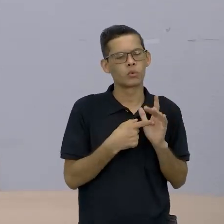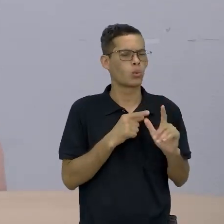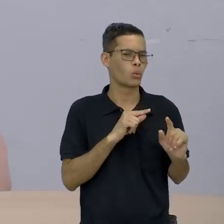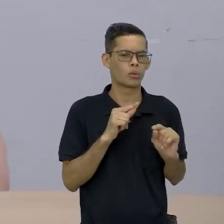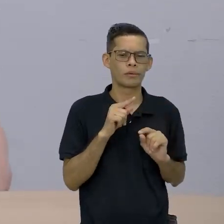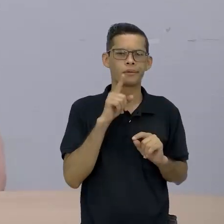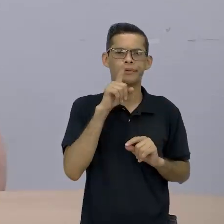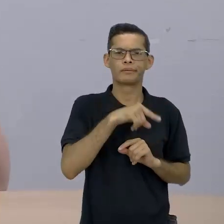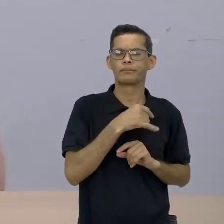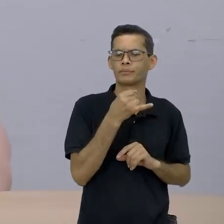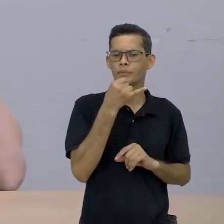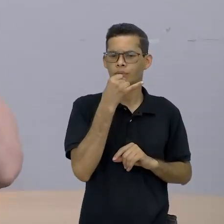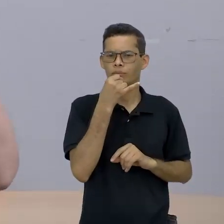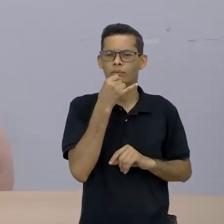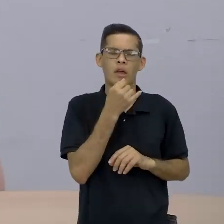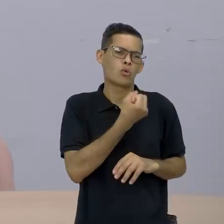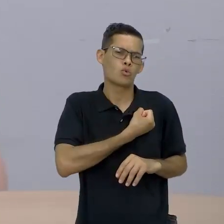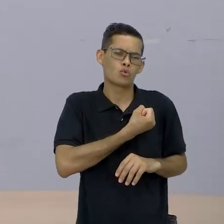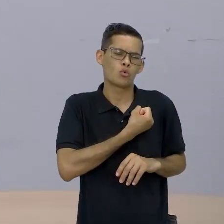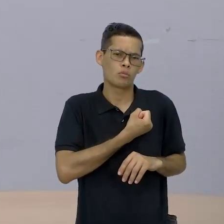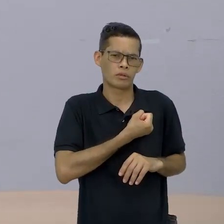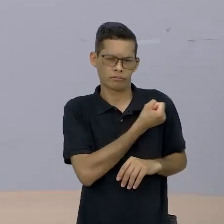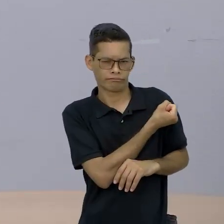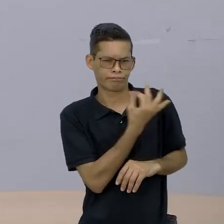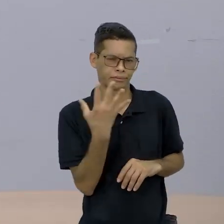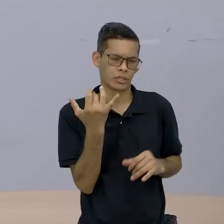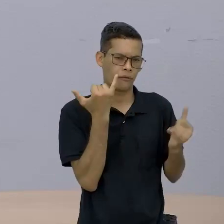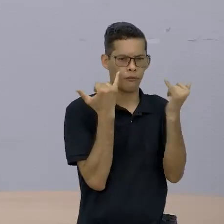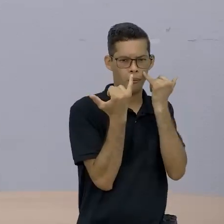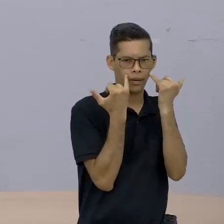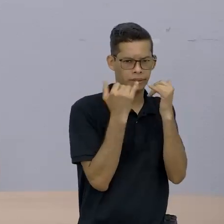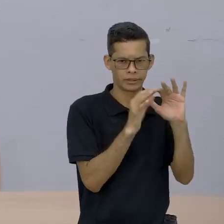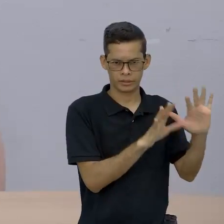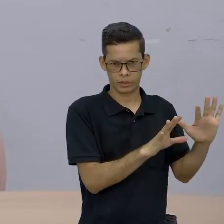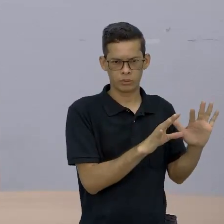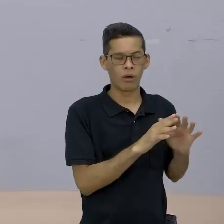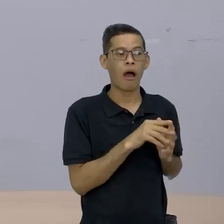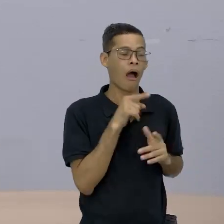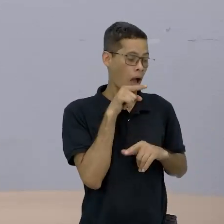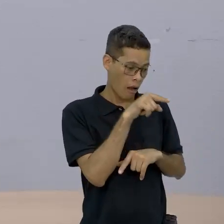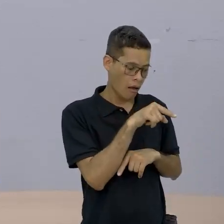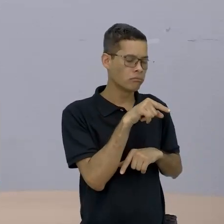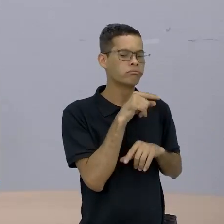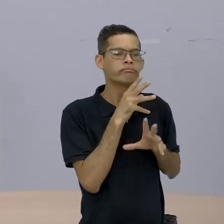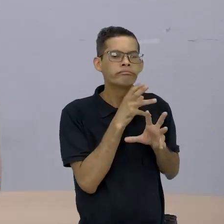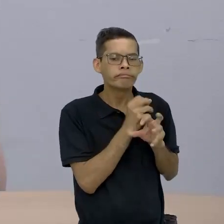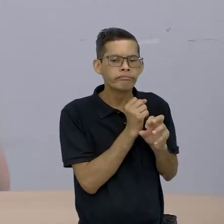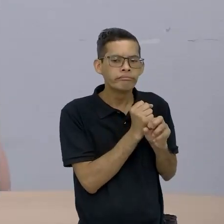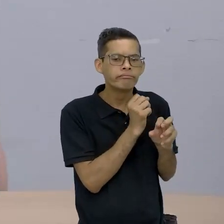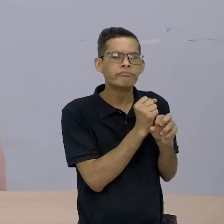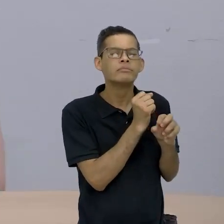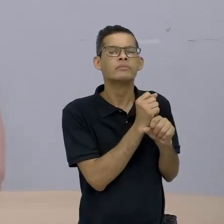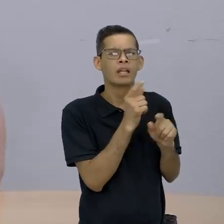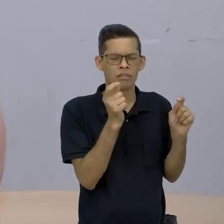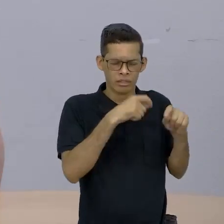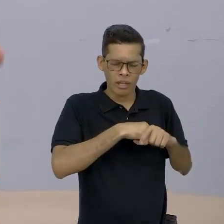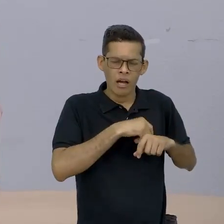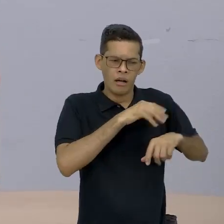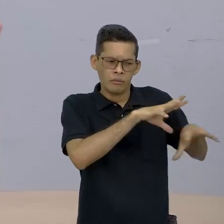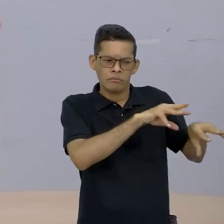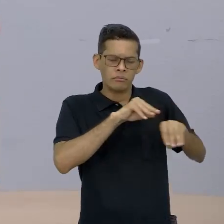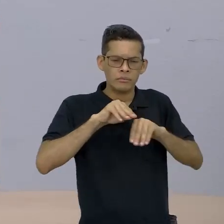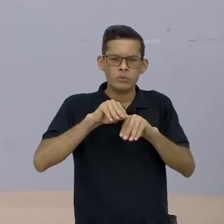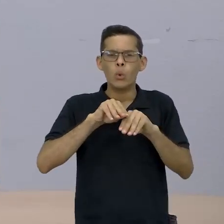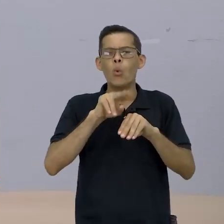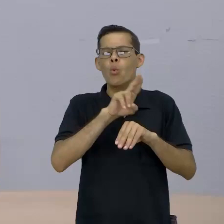por exemplo, um determinado número, uma determinada informação. A partir daquilo, se eu consigo construir alguma